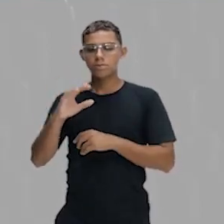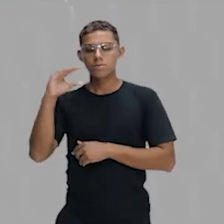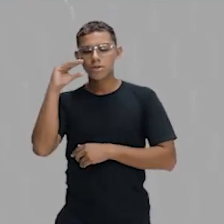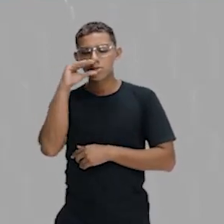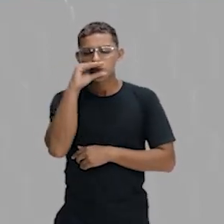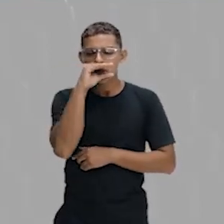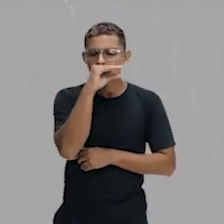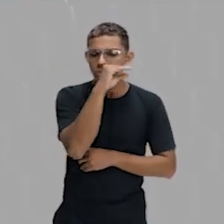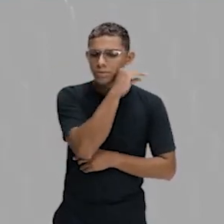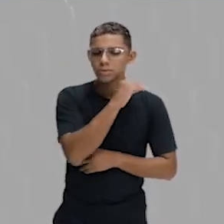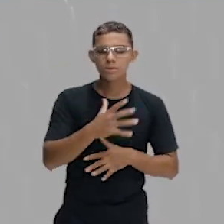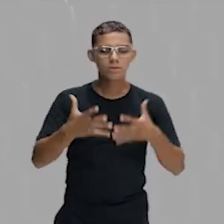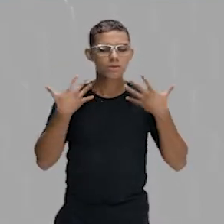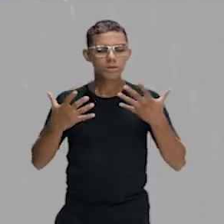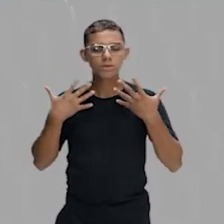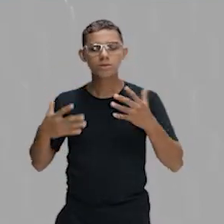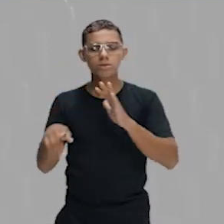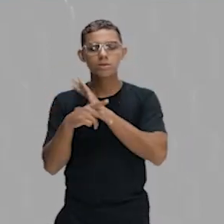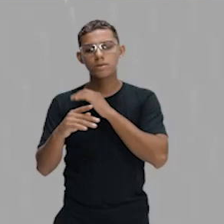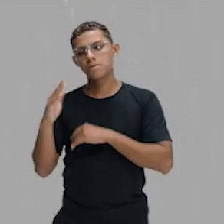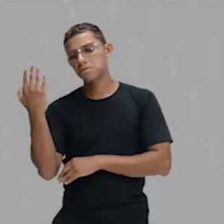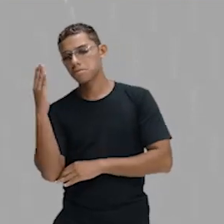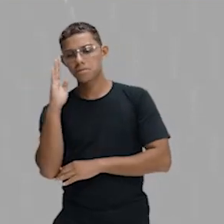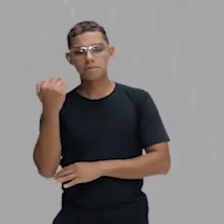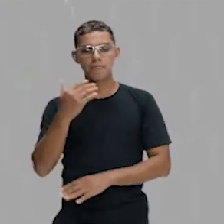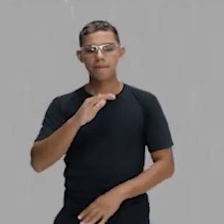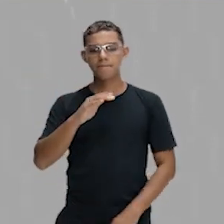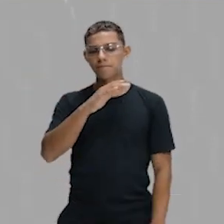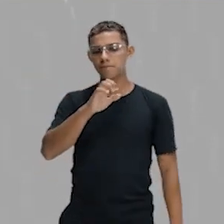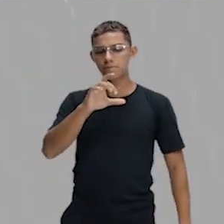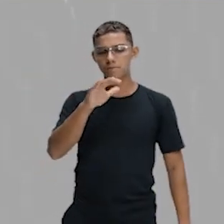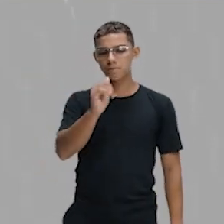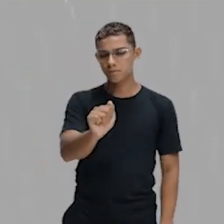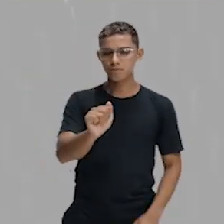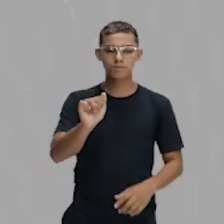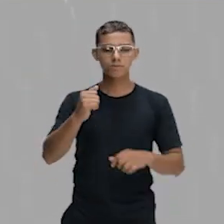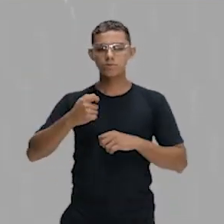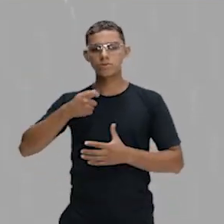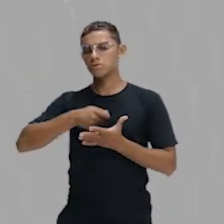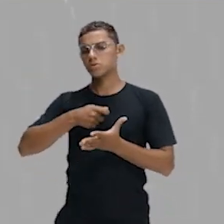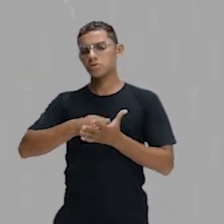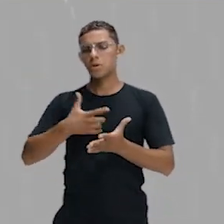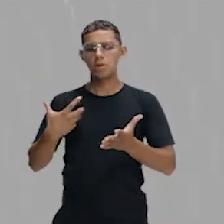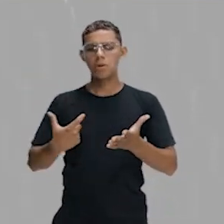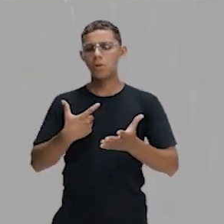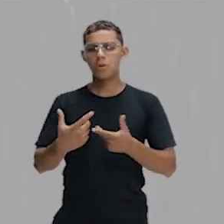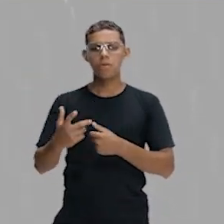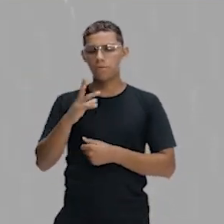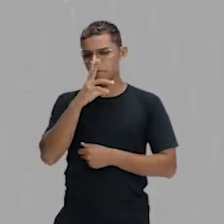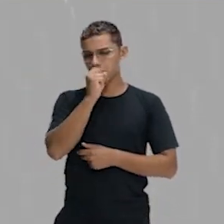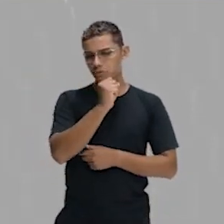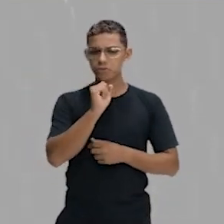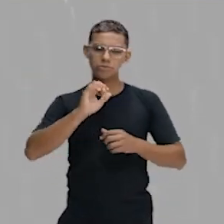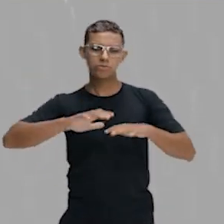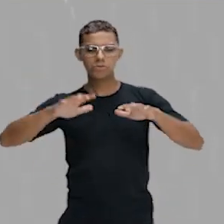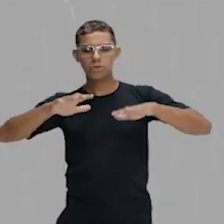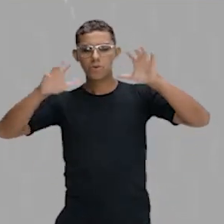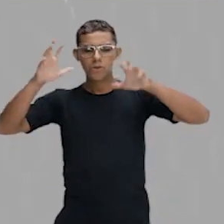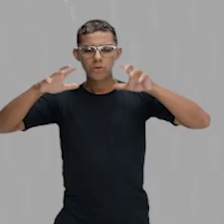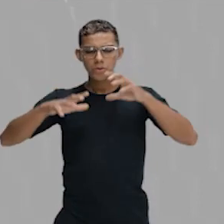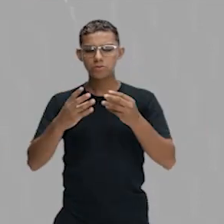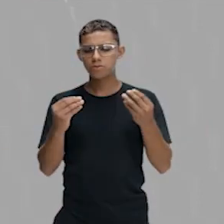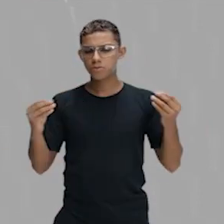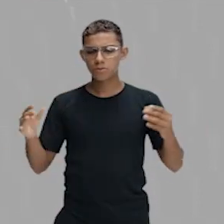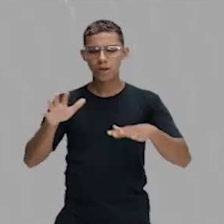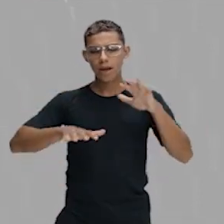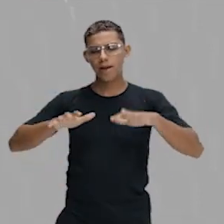quente, com estações de seca rigorosa, correspondente ao inverno, embora chova bastante